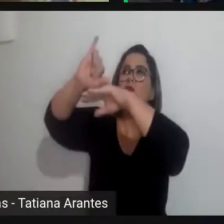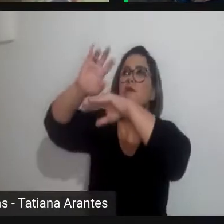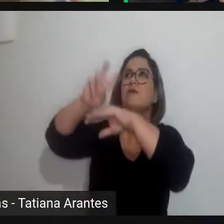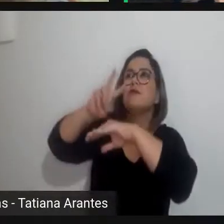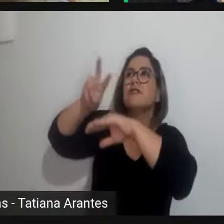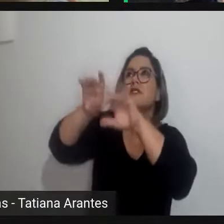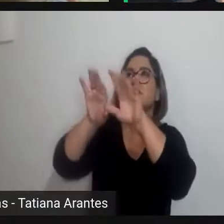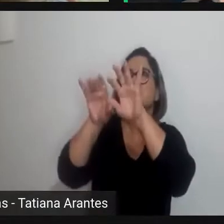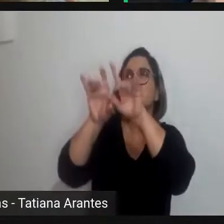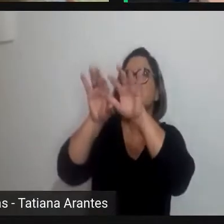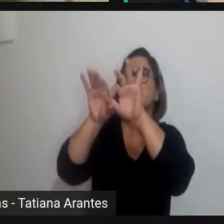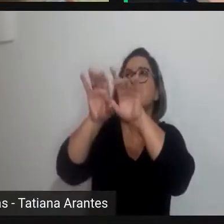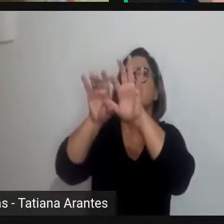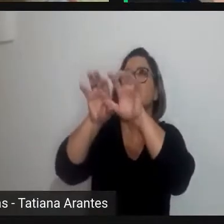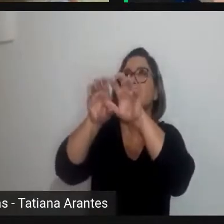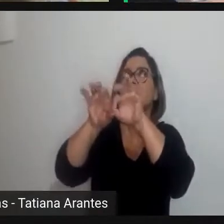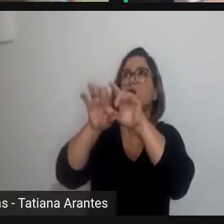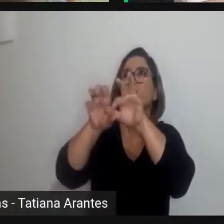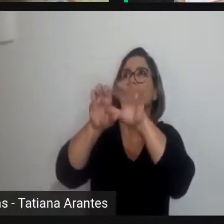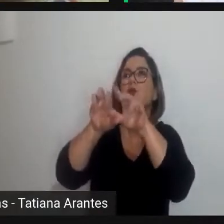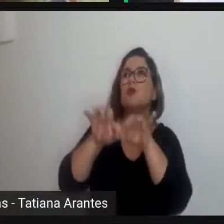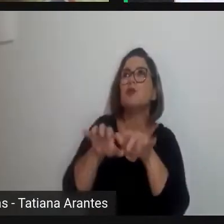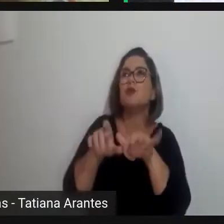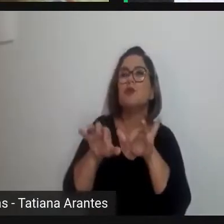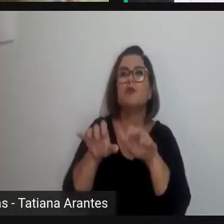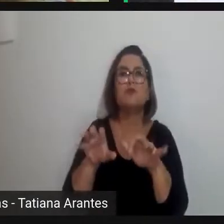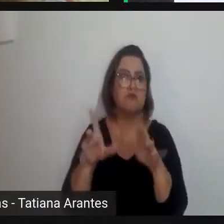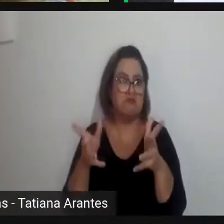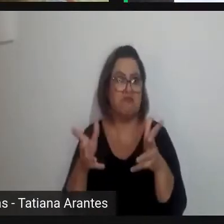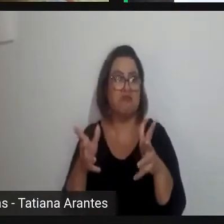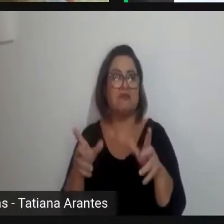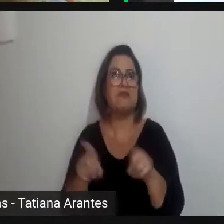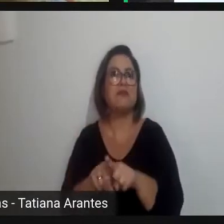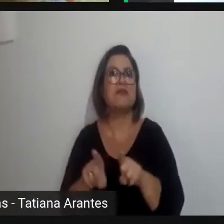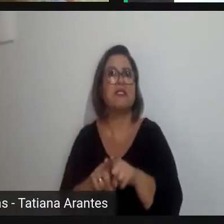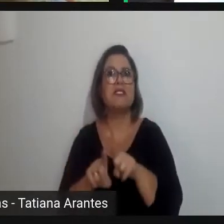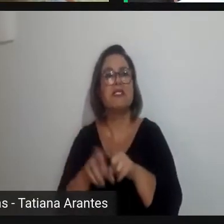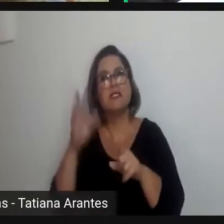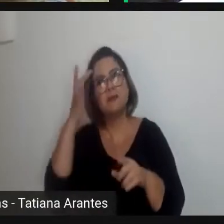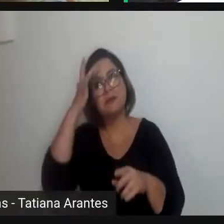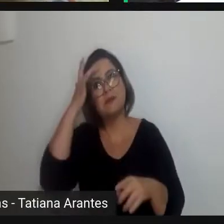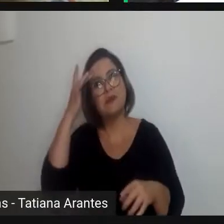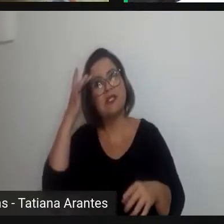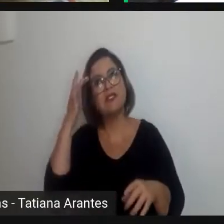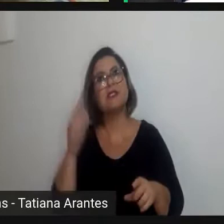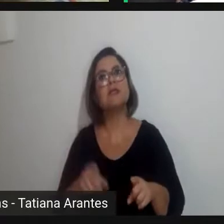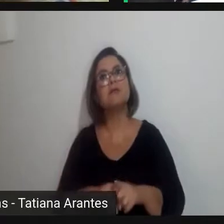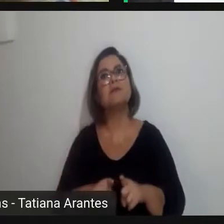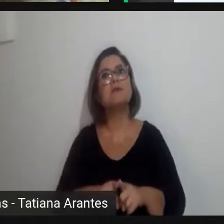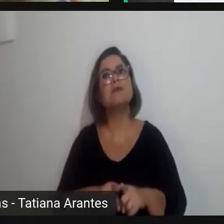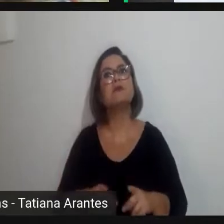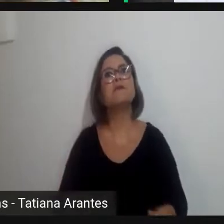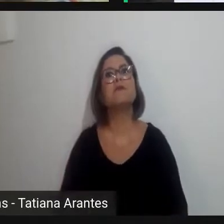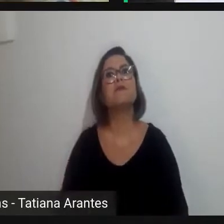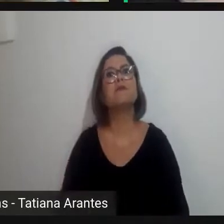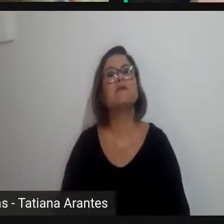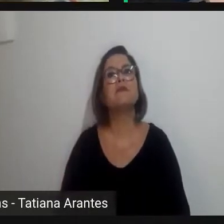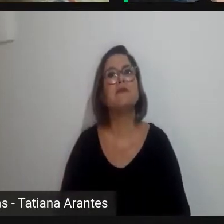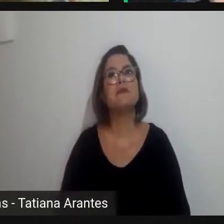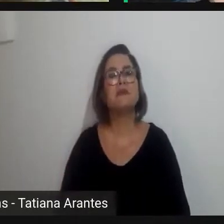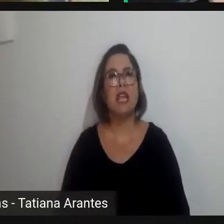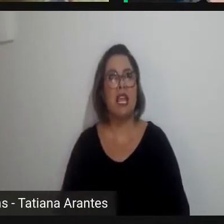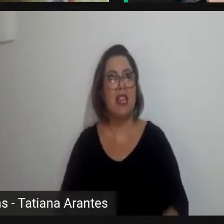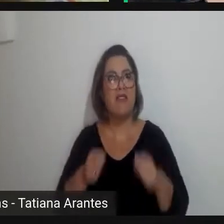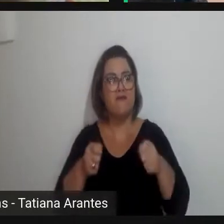né, porque eu vou colocar o teclado aqui independente, como ele serve também para outro vídeo, né? Ele é bem